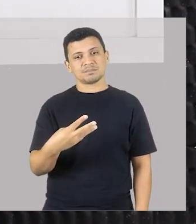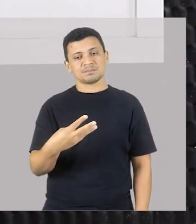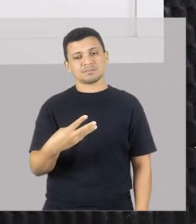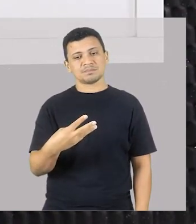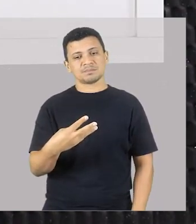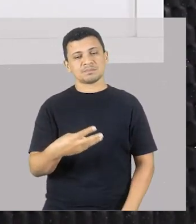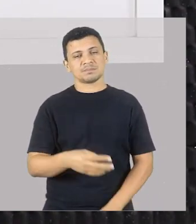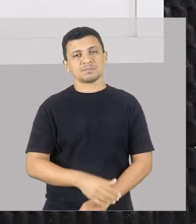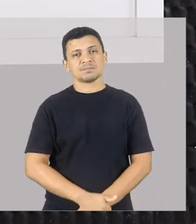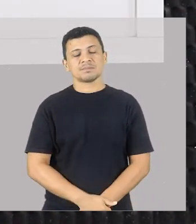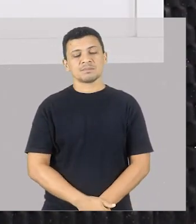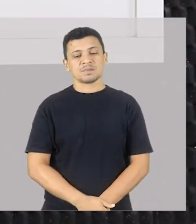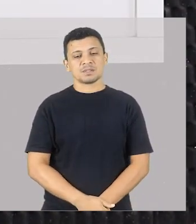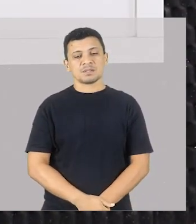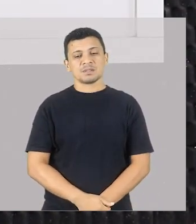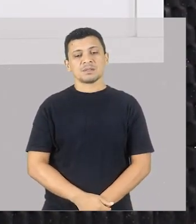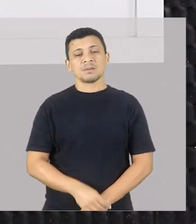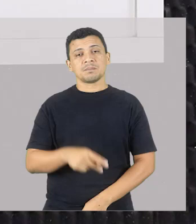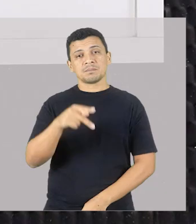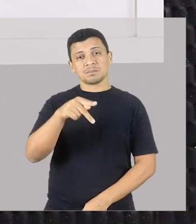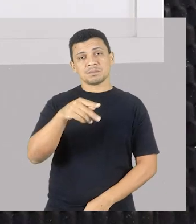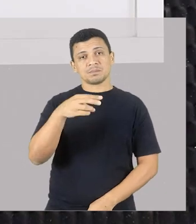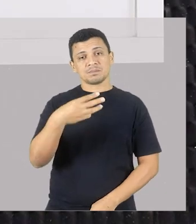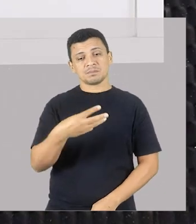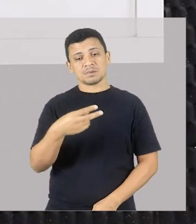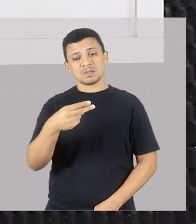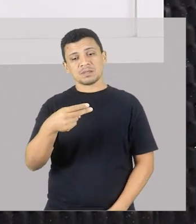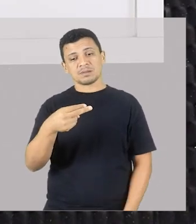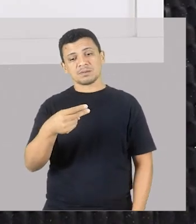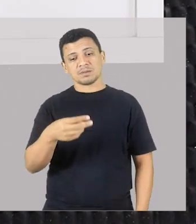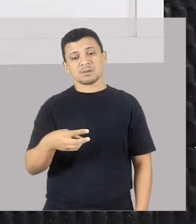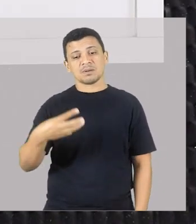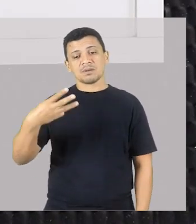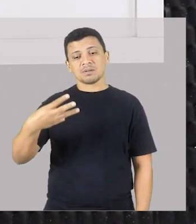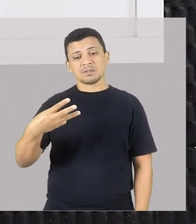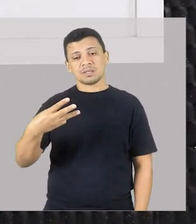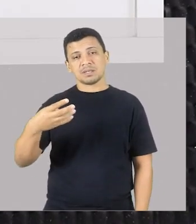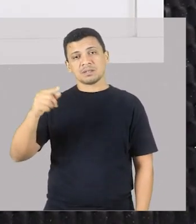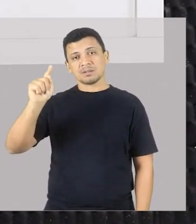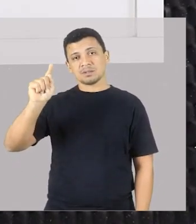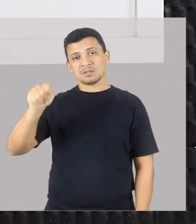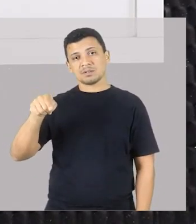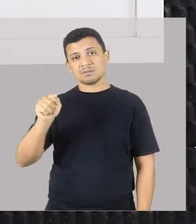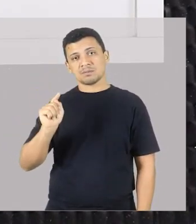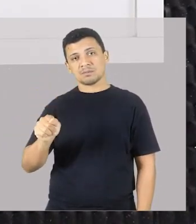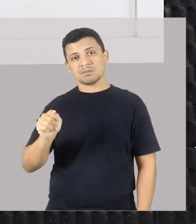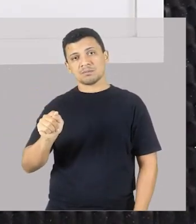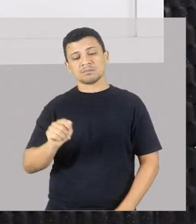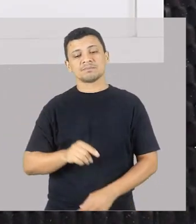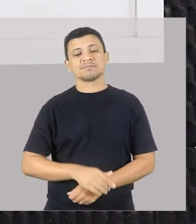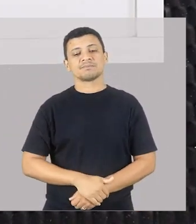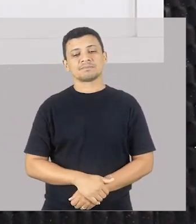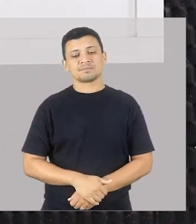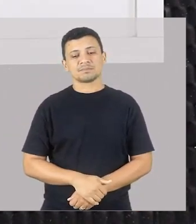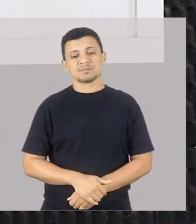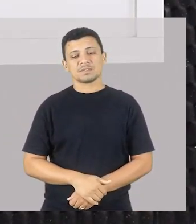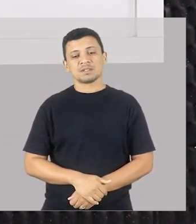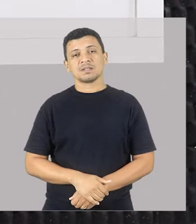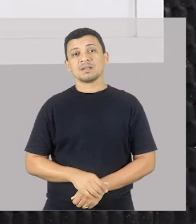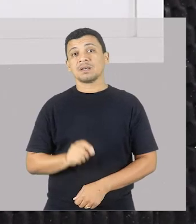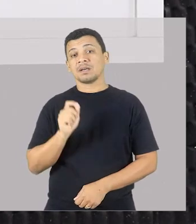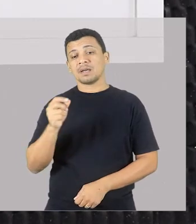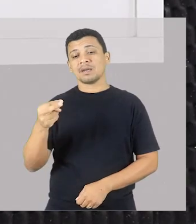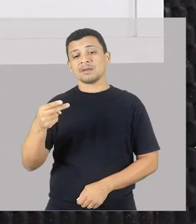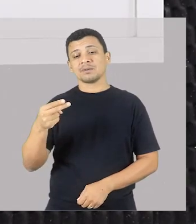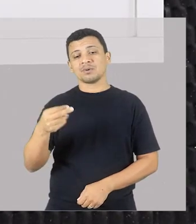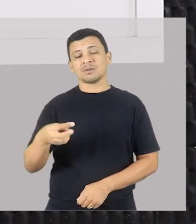3, tá? Que vai ser igual o quê? A 3 fatorial. E quem é 3